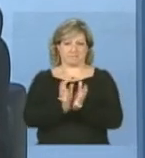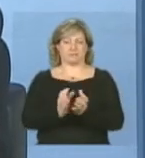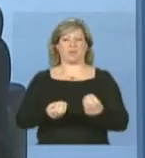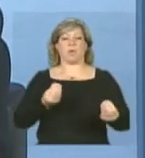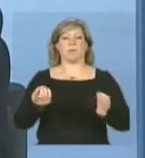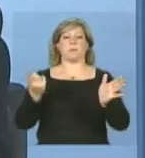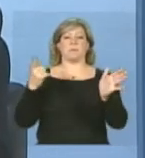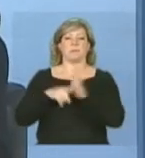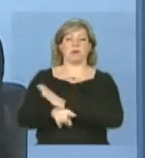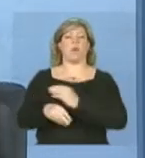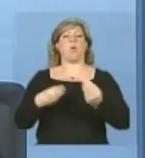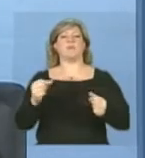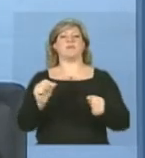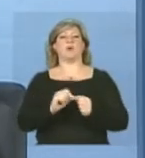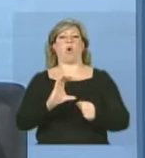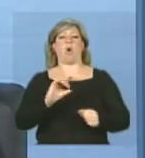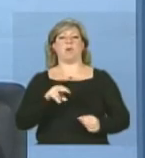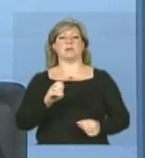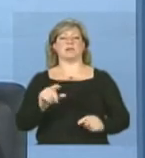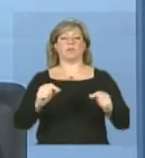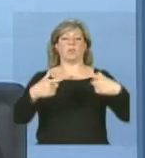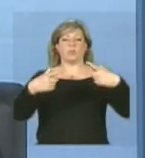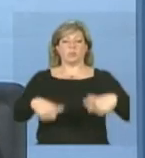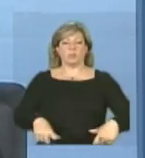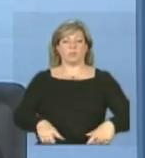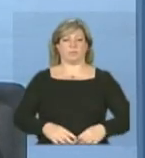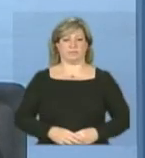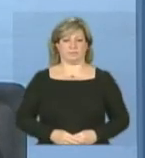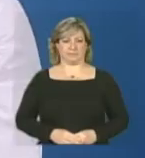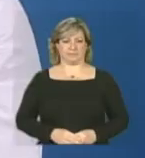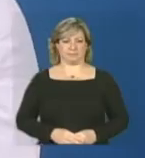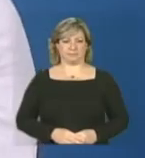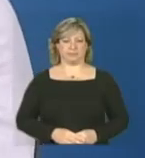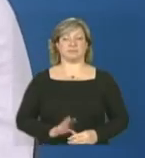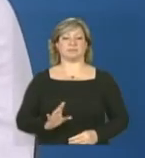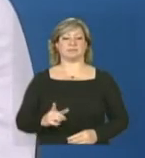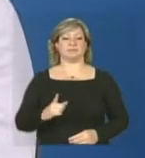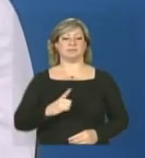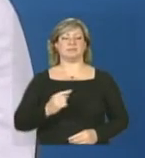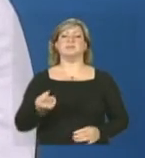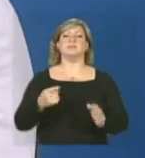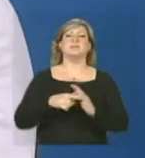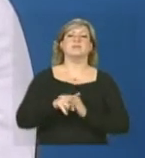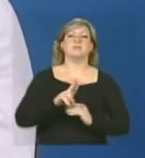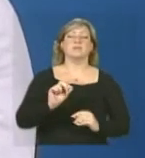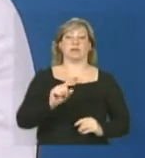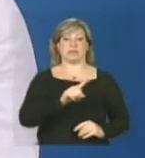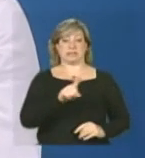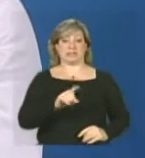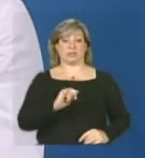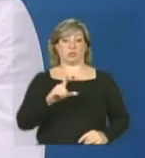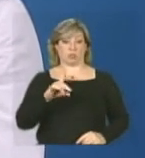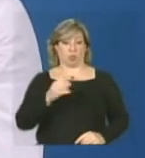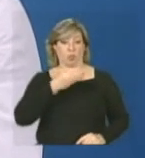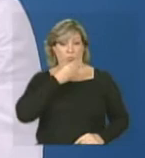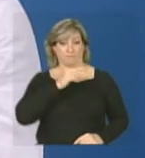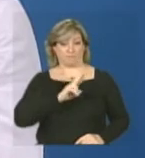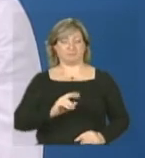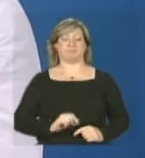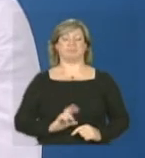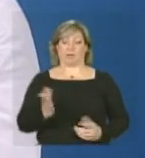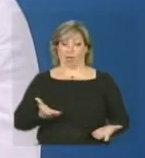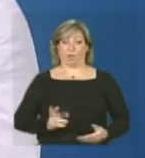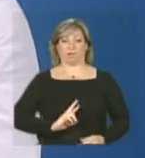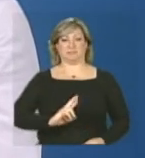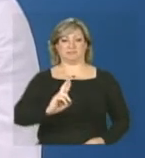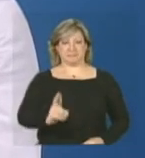criar um Colcea a nível local? Bom, é importante. Como é o nome da, do. Zildo. Zildo. Então, respondendo